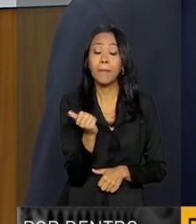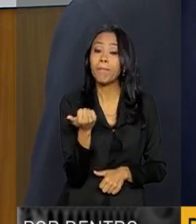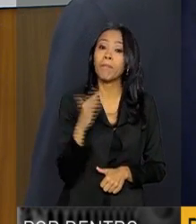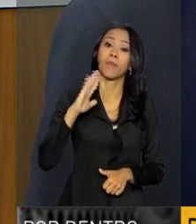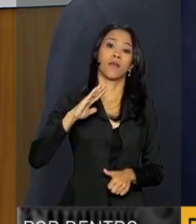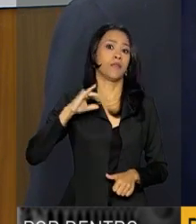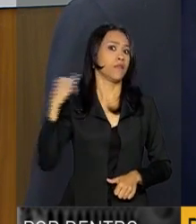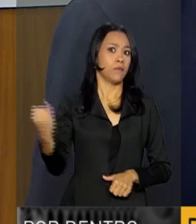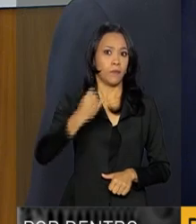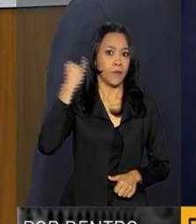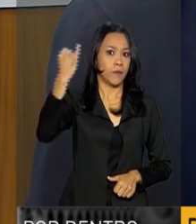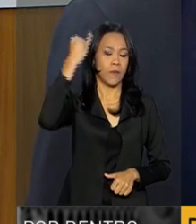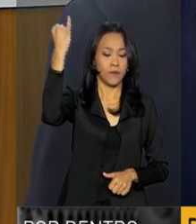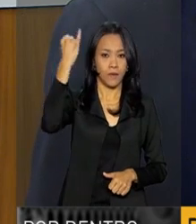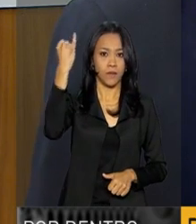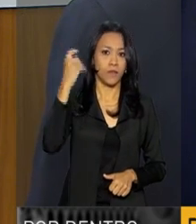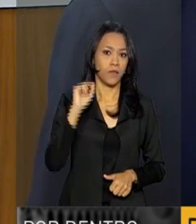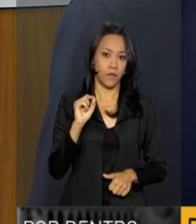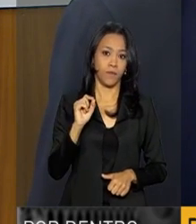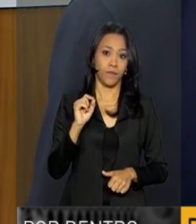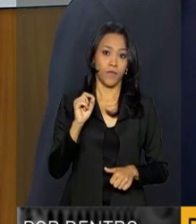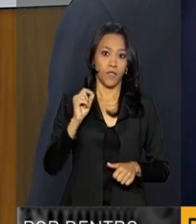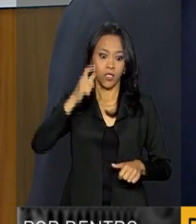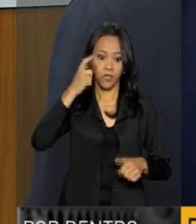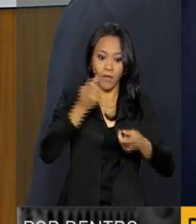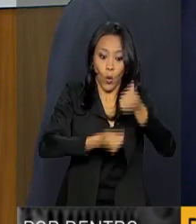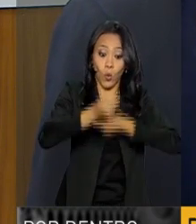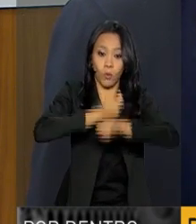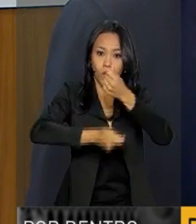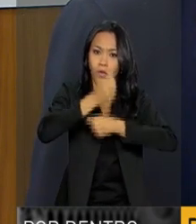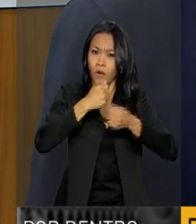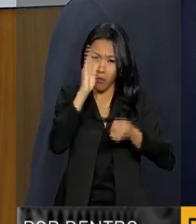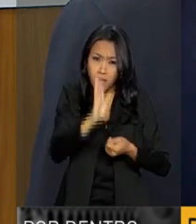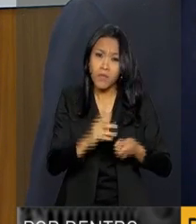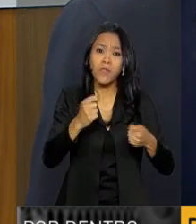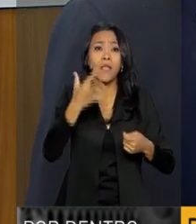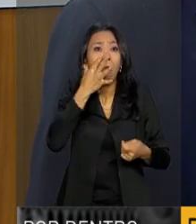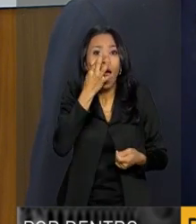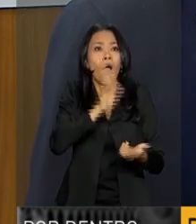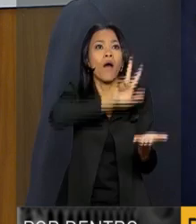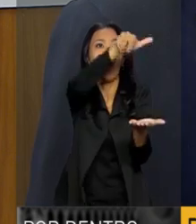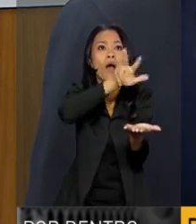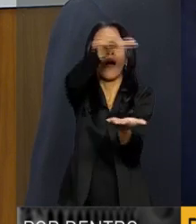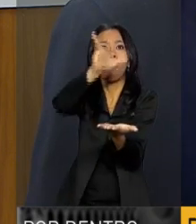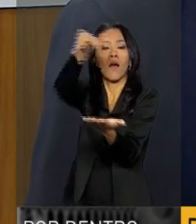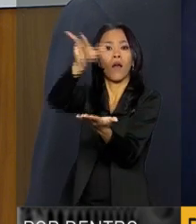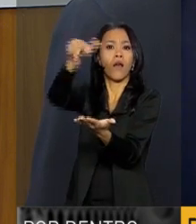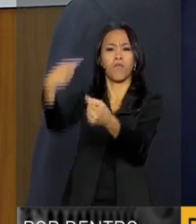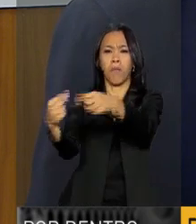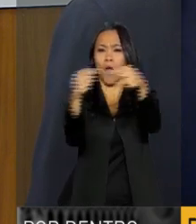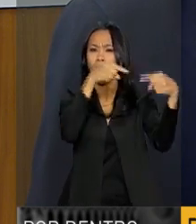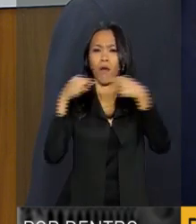mundiais na na economia o brasil tem que estar presente nos grandes fóruns nas grandes discussões mundiais ea